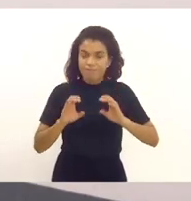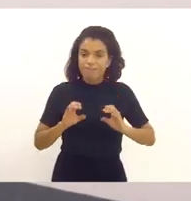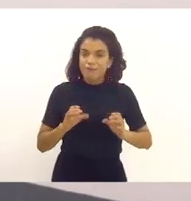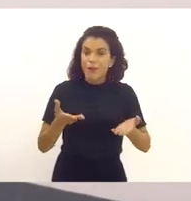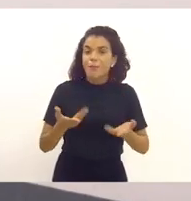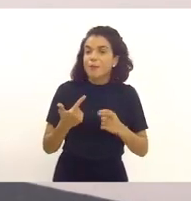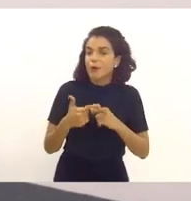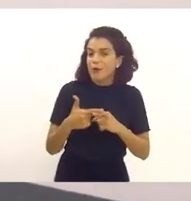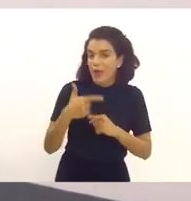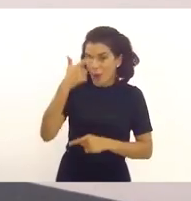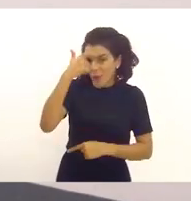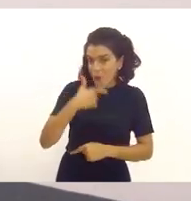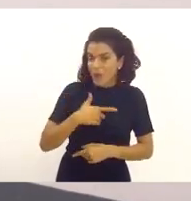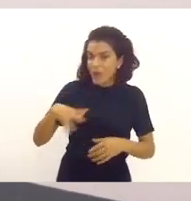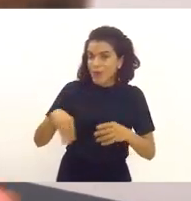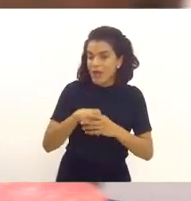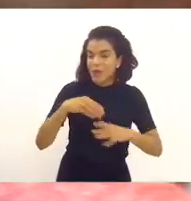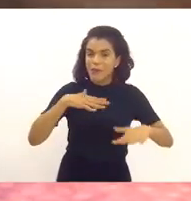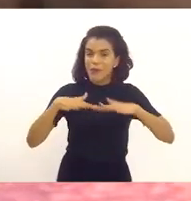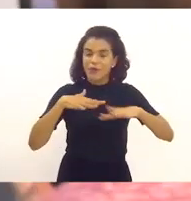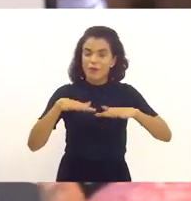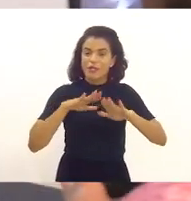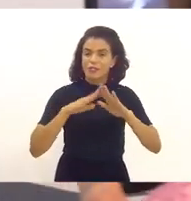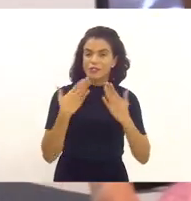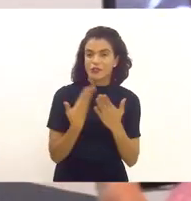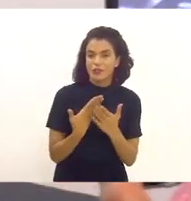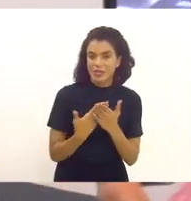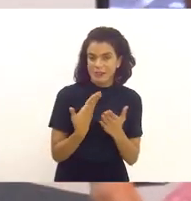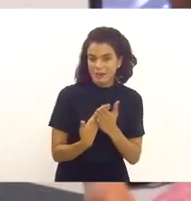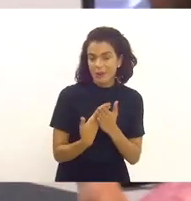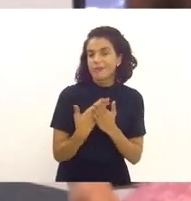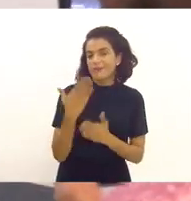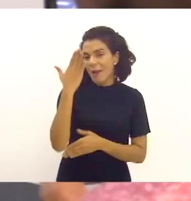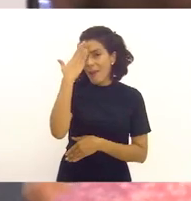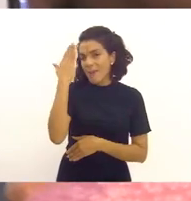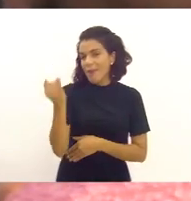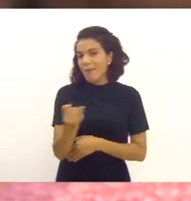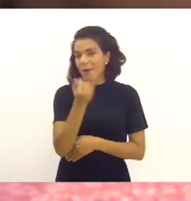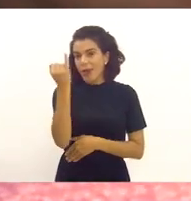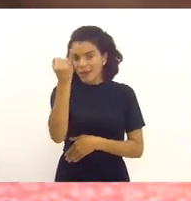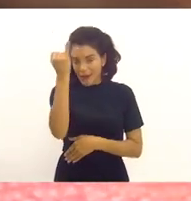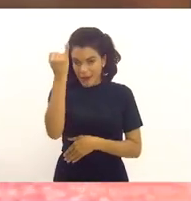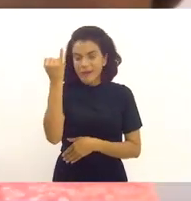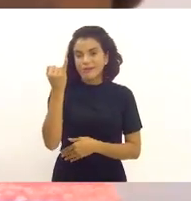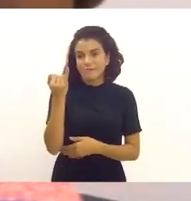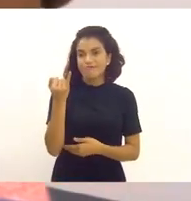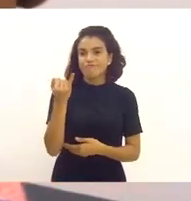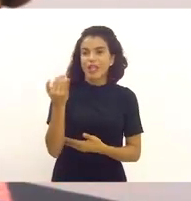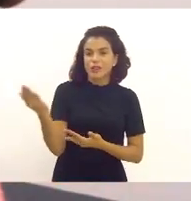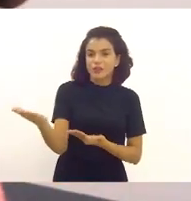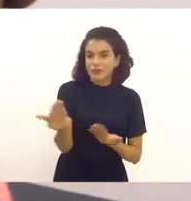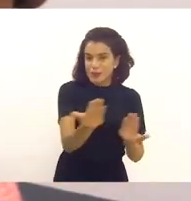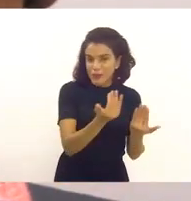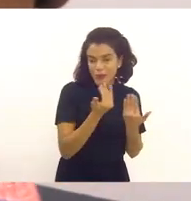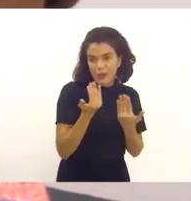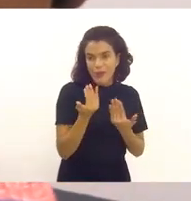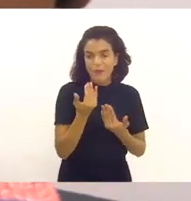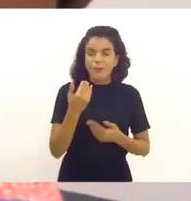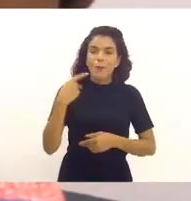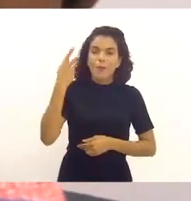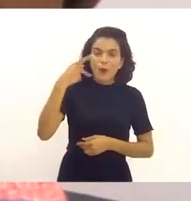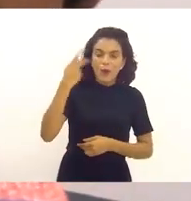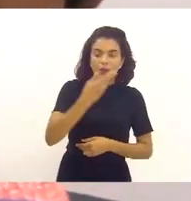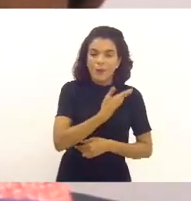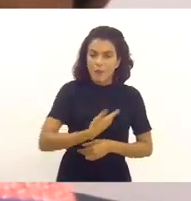até porque o que eu estou dentro do movimento estudantil sabemos o quanto é importante a gente sentar e debater ainda mais com a juventude política pública